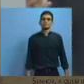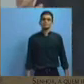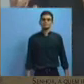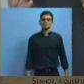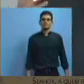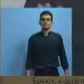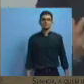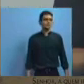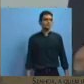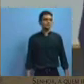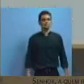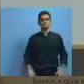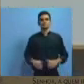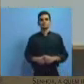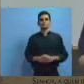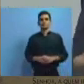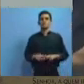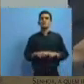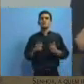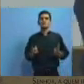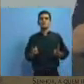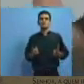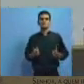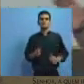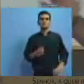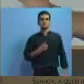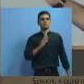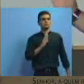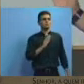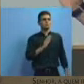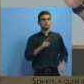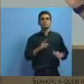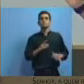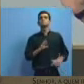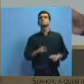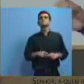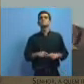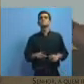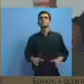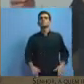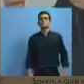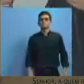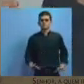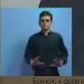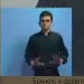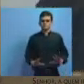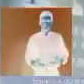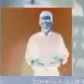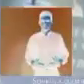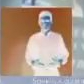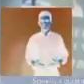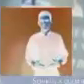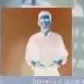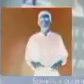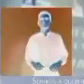ainda é um corpo morto. Porque quem não tem o Espírito Santo está morto. A igreja professa isso. O